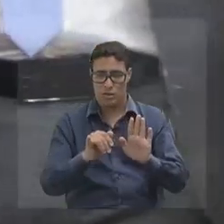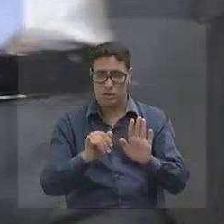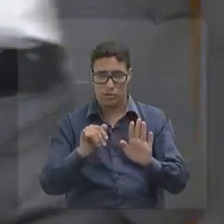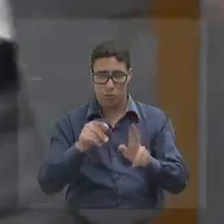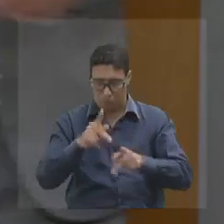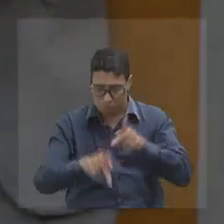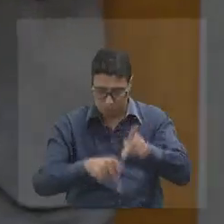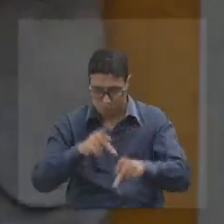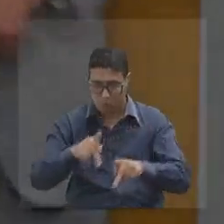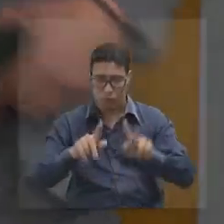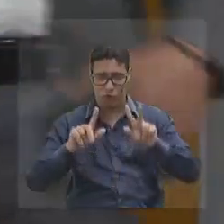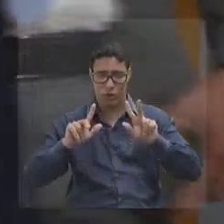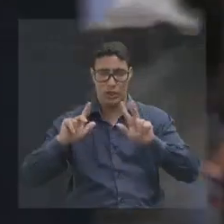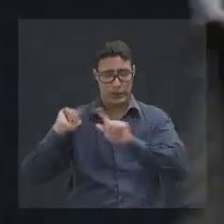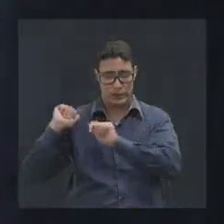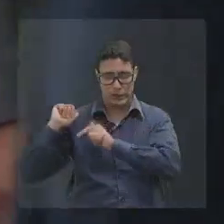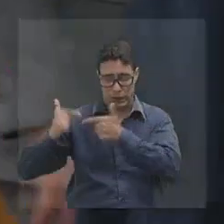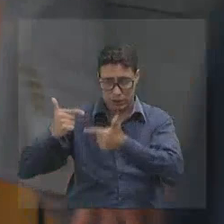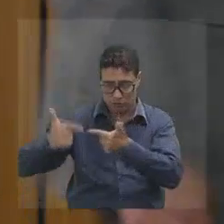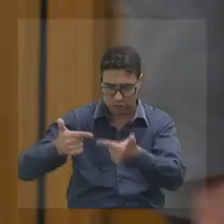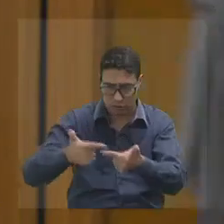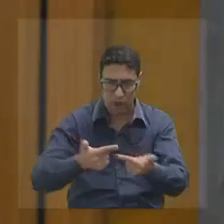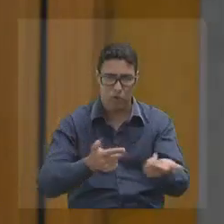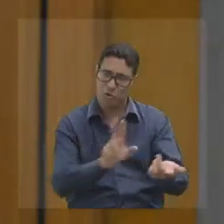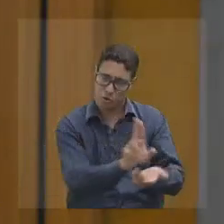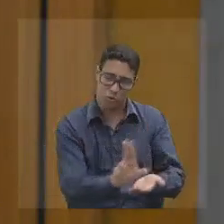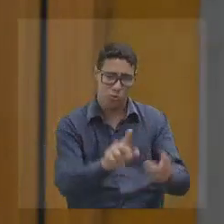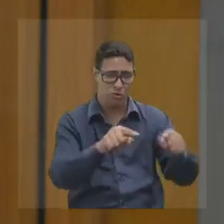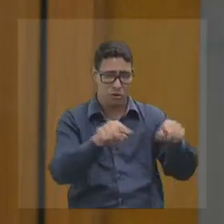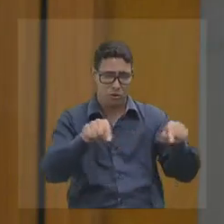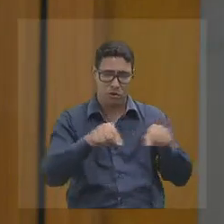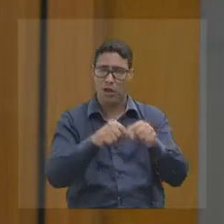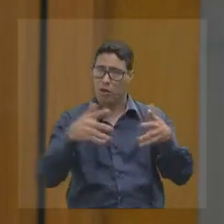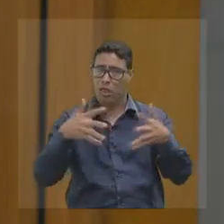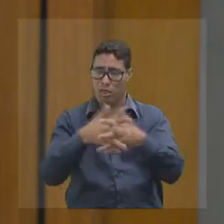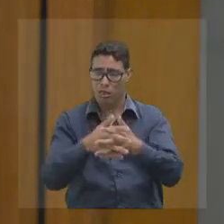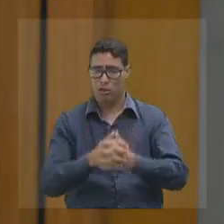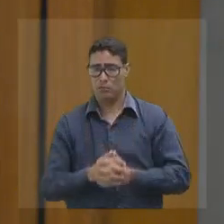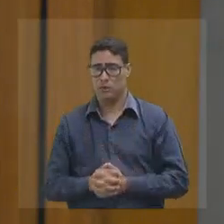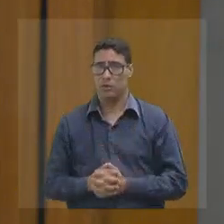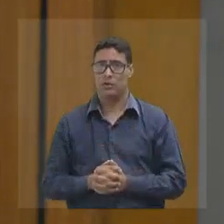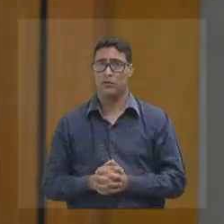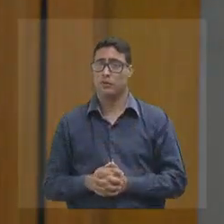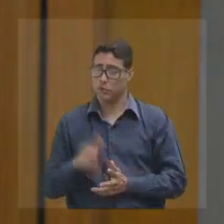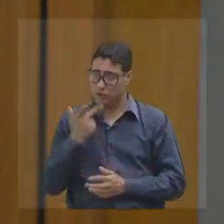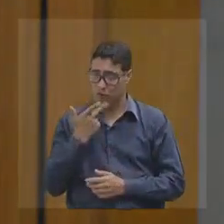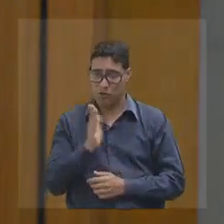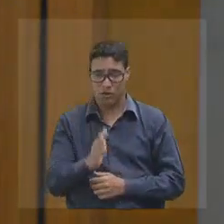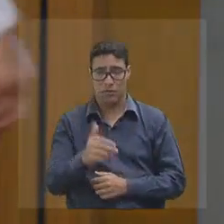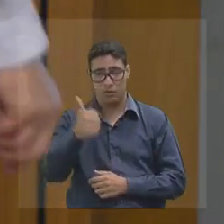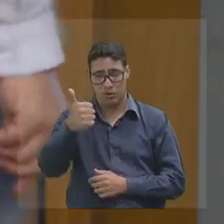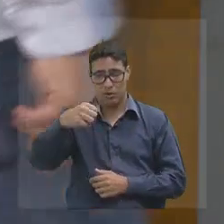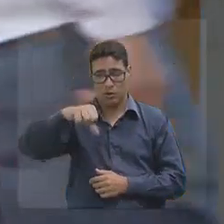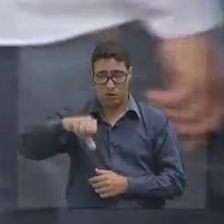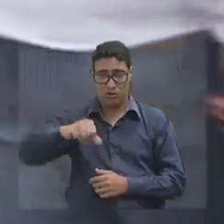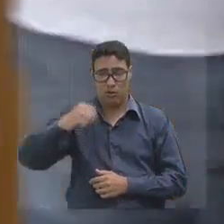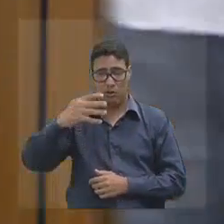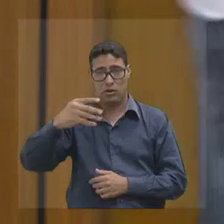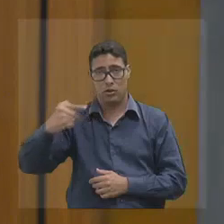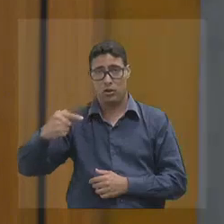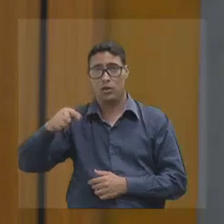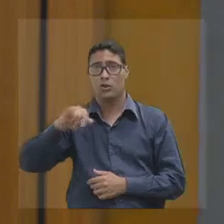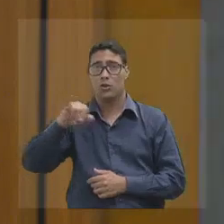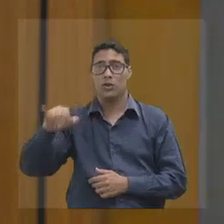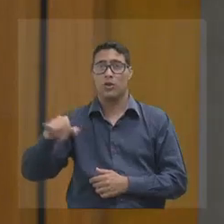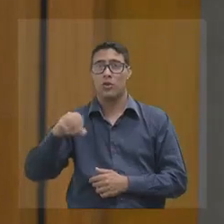que ocupa esses espaços tá fazendo isso que ele tá falando e a gente já falou sobre isso em 1947 quando José de Castro